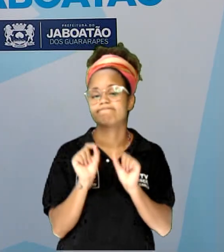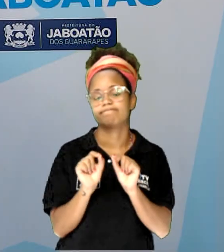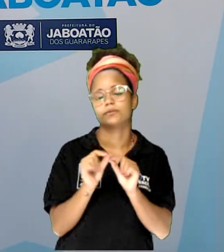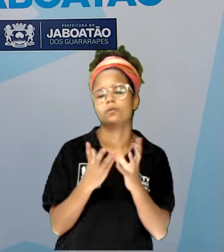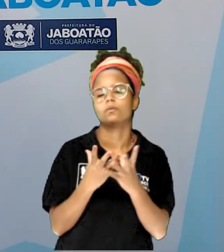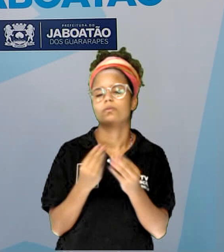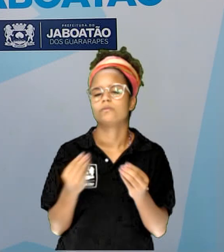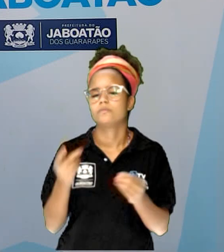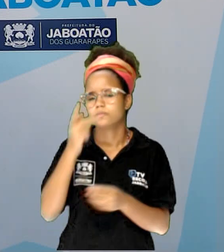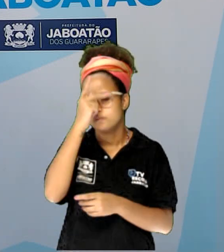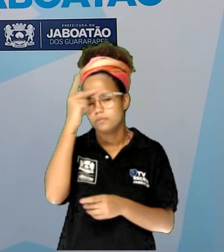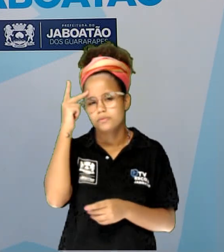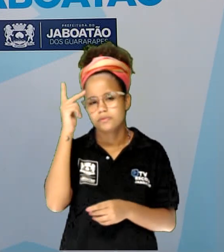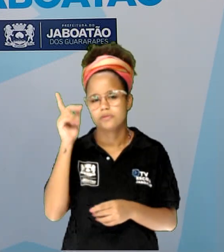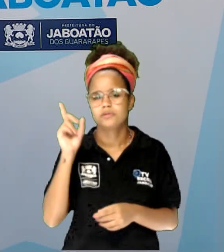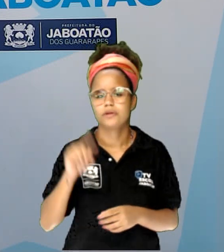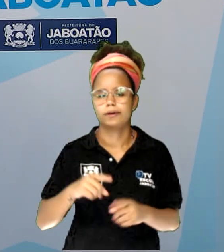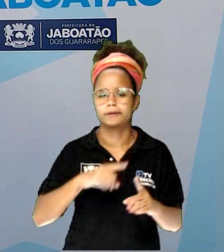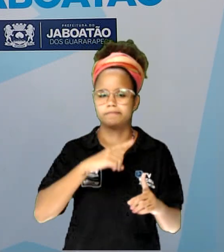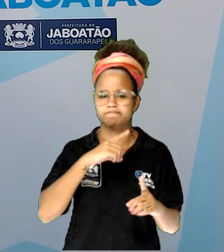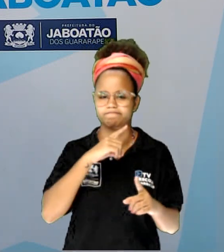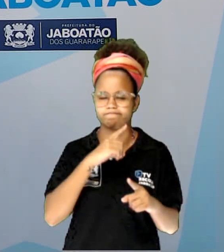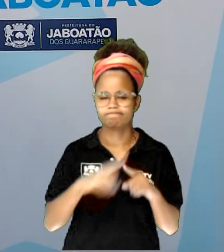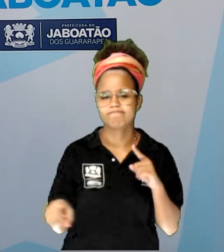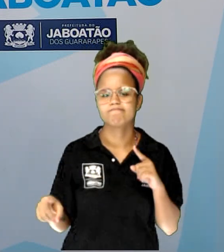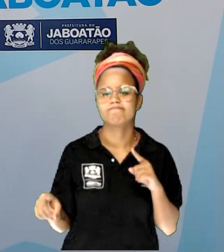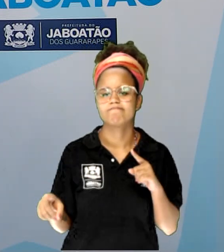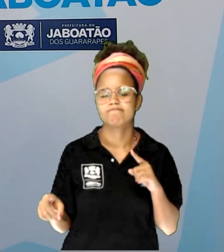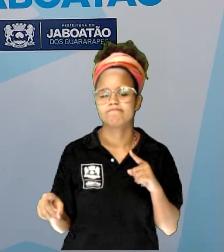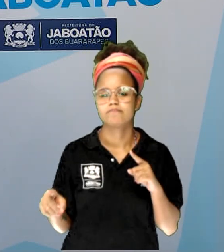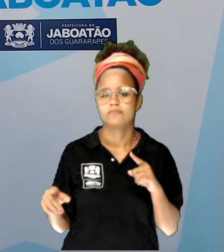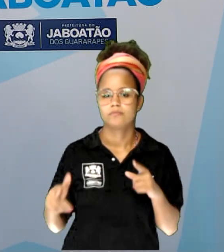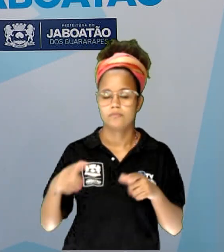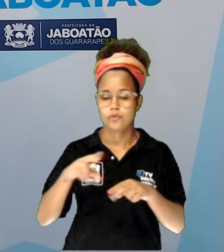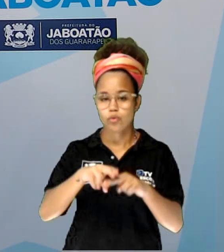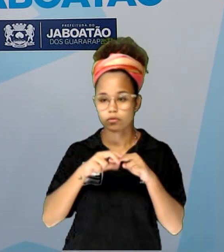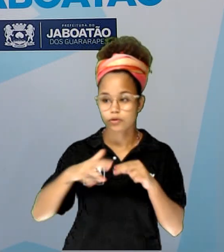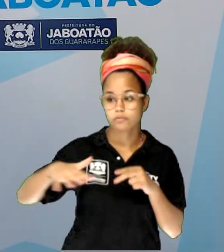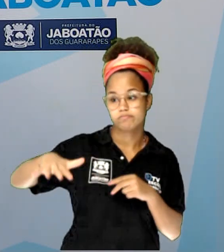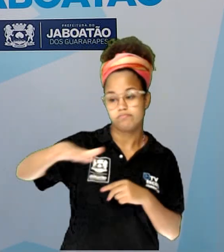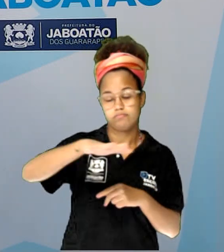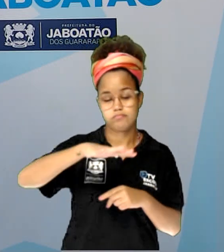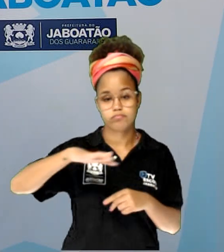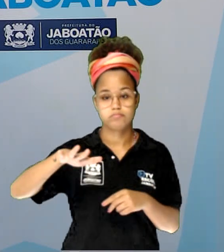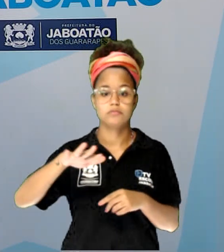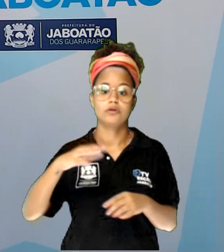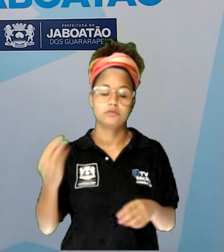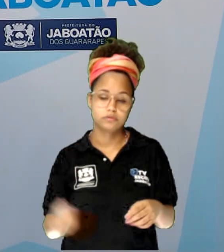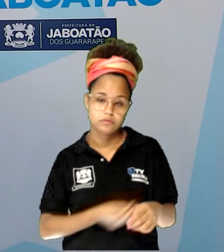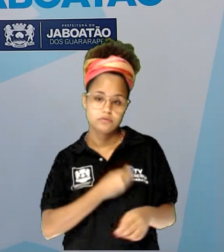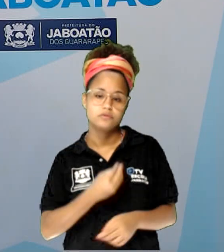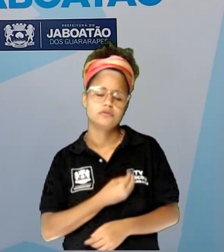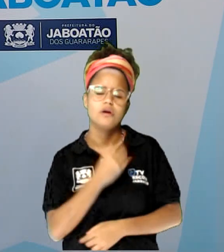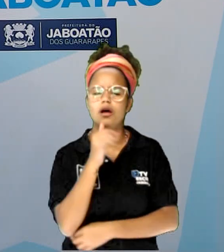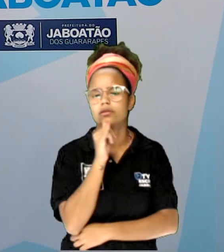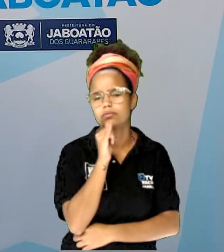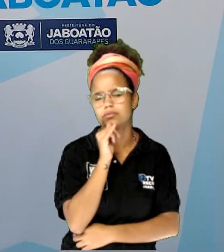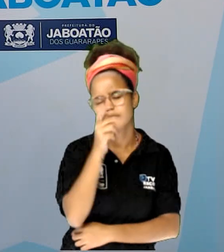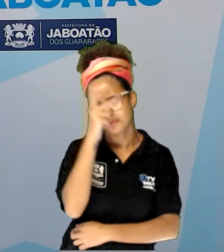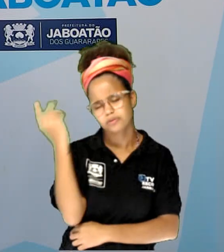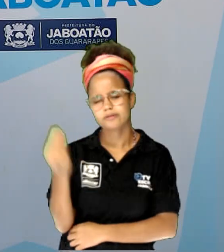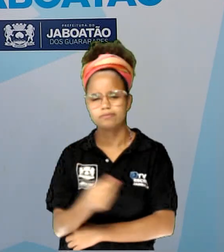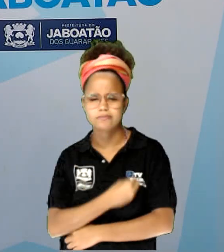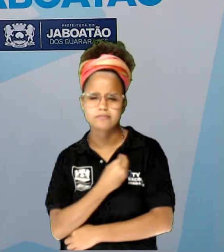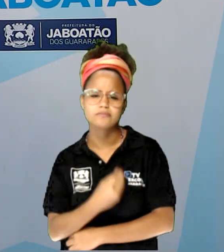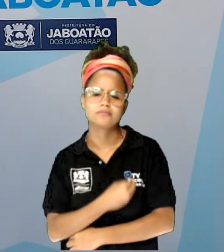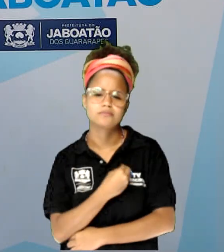pessoas são corrompidas diante do cenário em que elas se encontram. Então, mais ou menos assim, uma pessoa que convive num